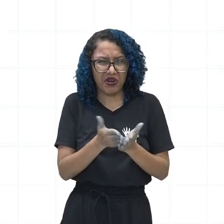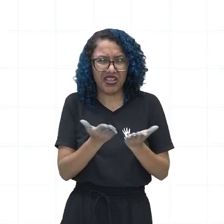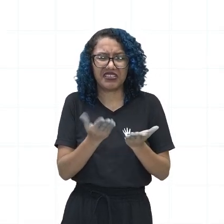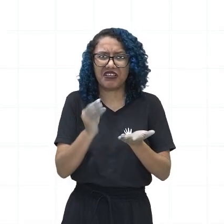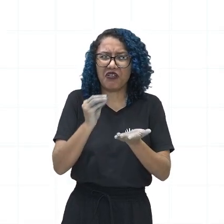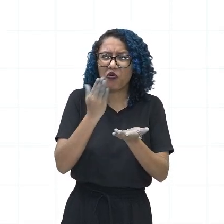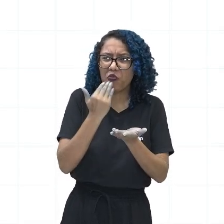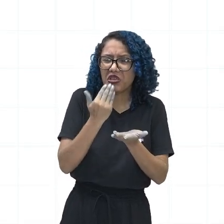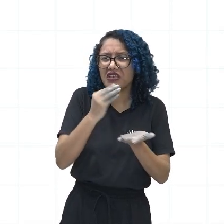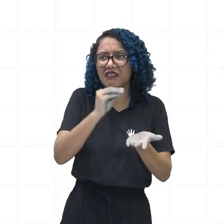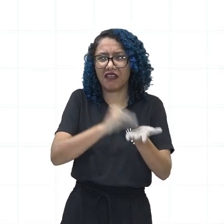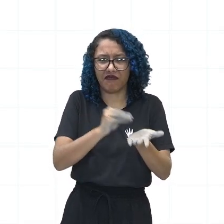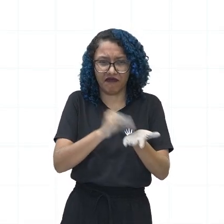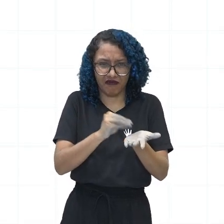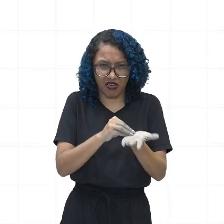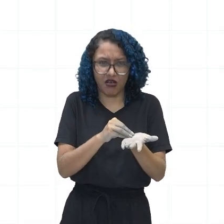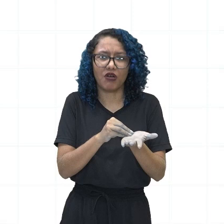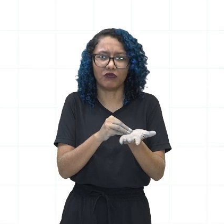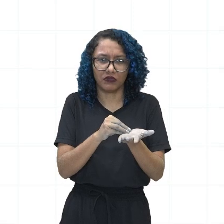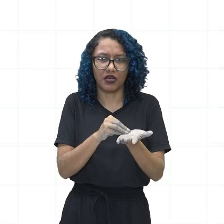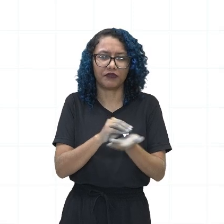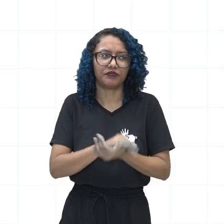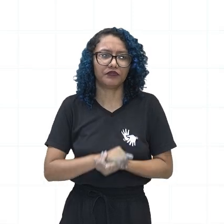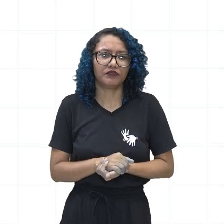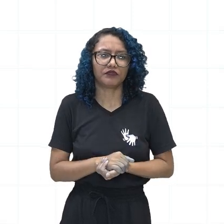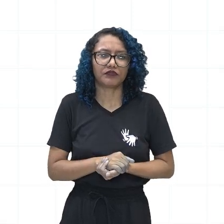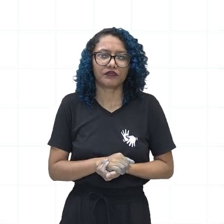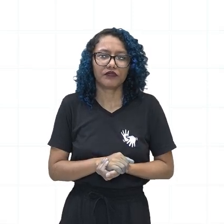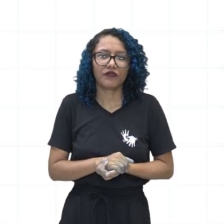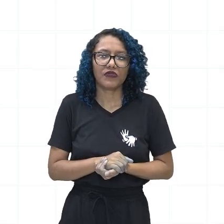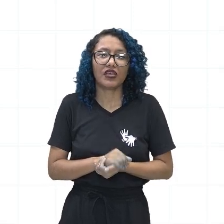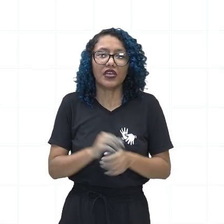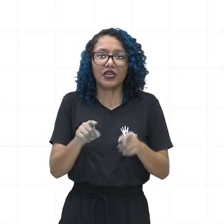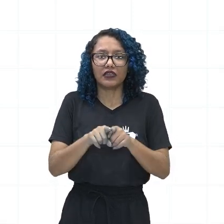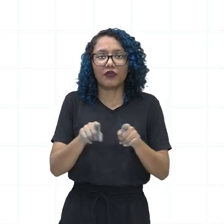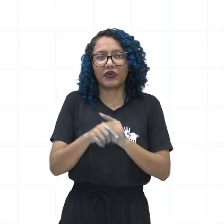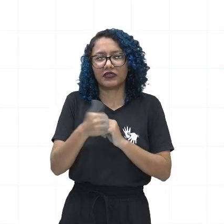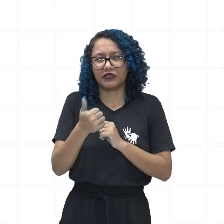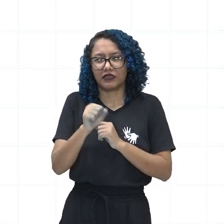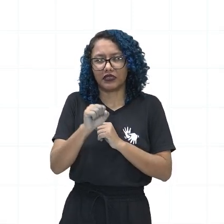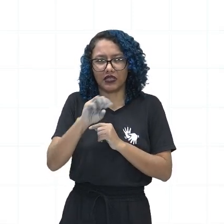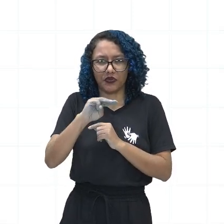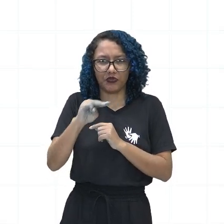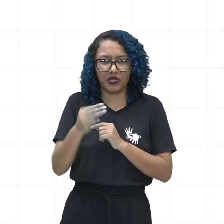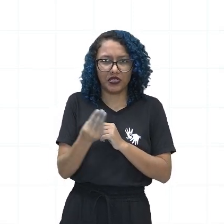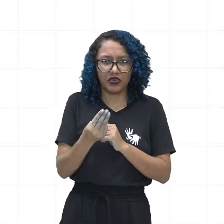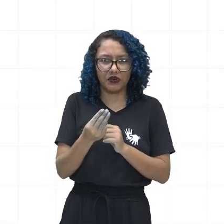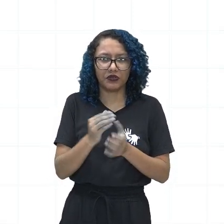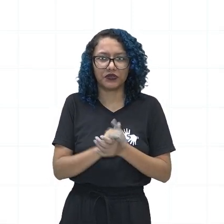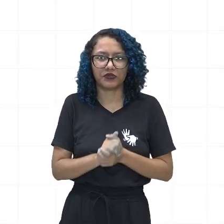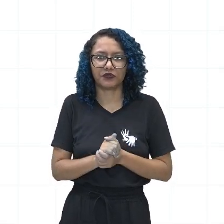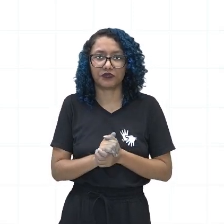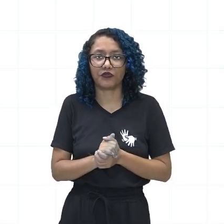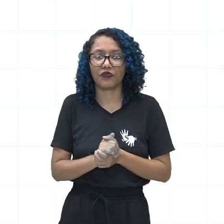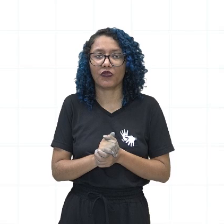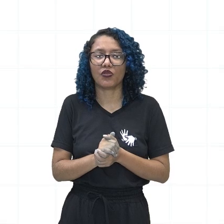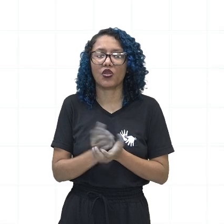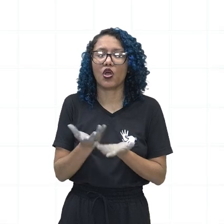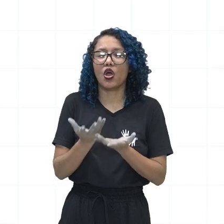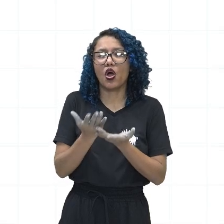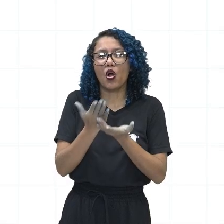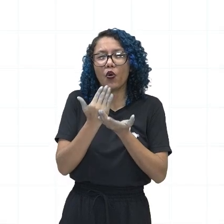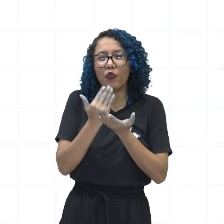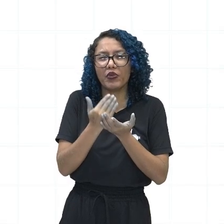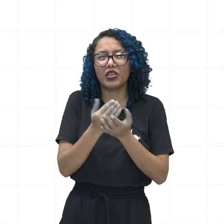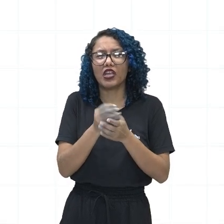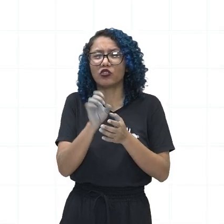destes, cerca de 181 milhões consomem no máximo alimento de 2 grupos. O que são esses 2